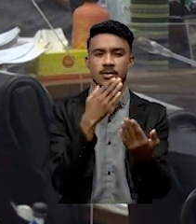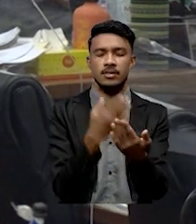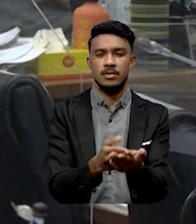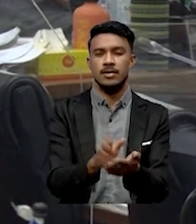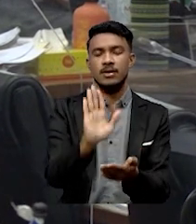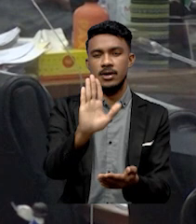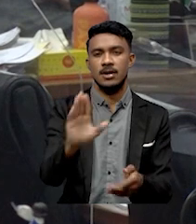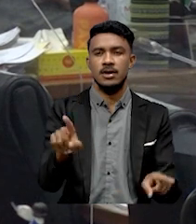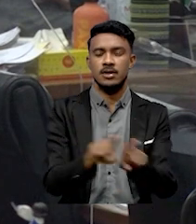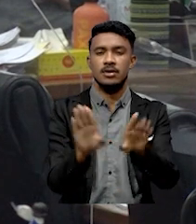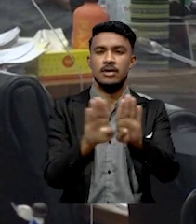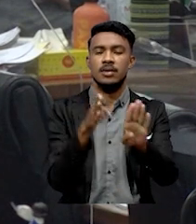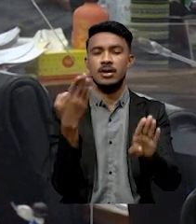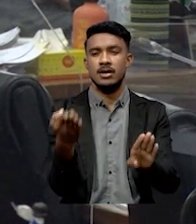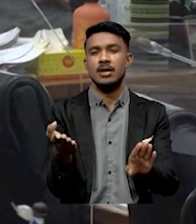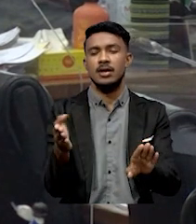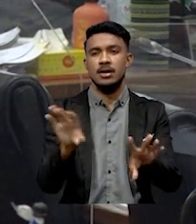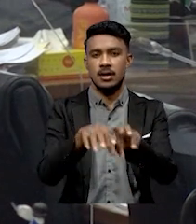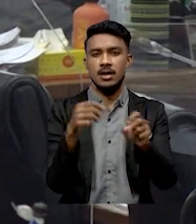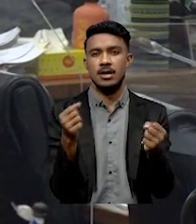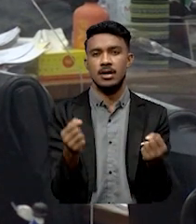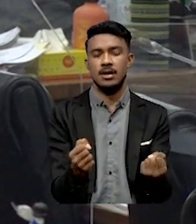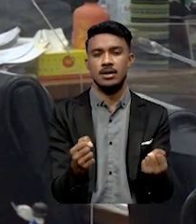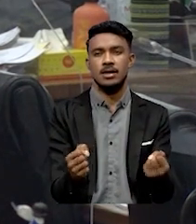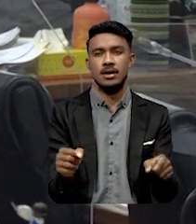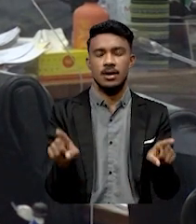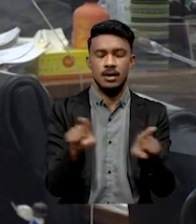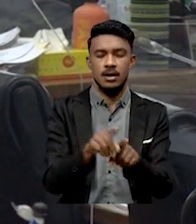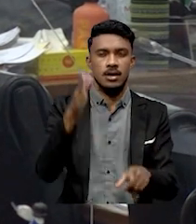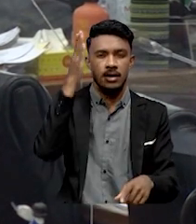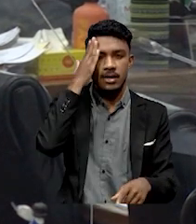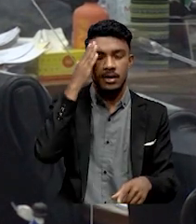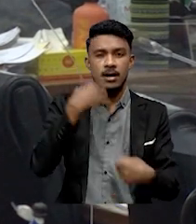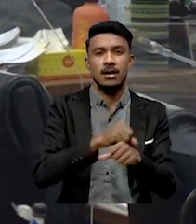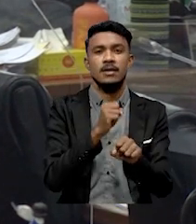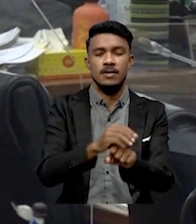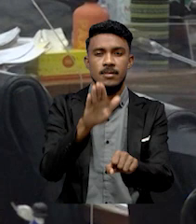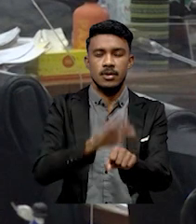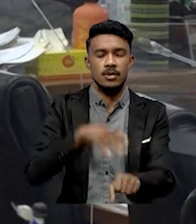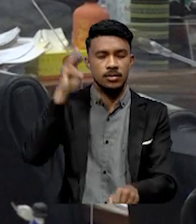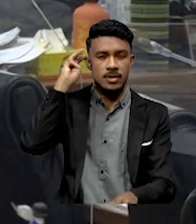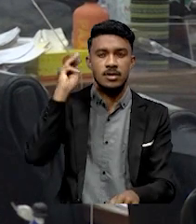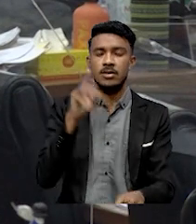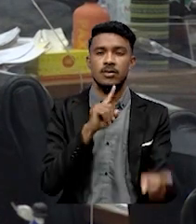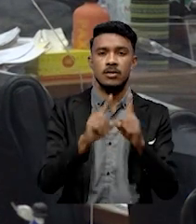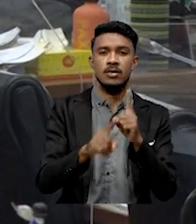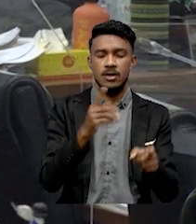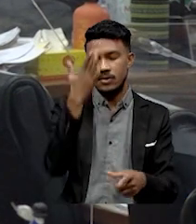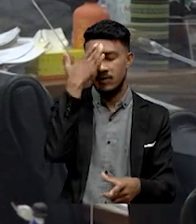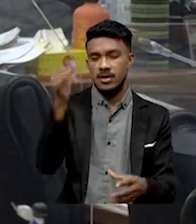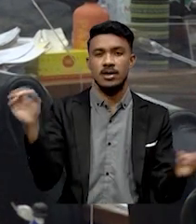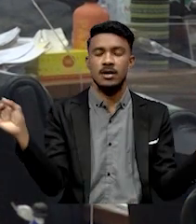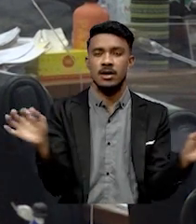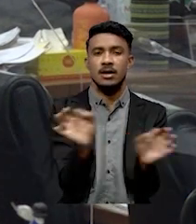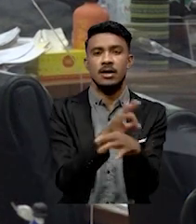Ne ora mata at hati te dam fuater ba ministro o harus samara ba ministro to bele manes klik. Tama sain ma la hadi ro ni